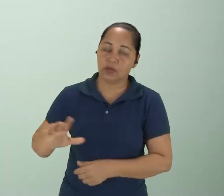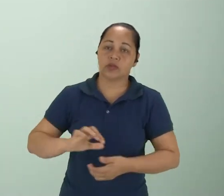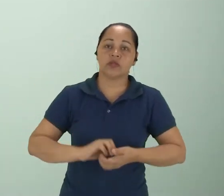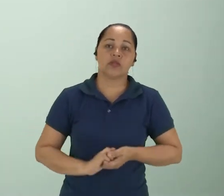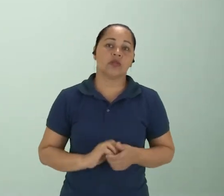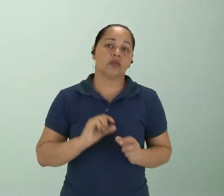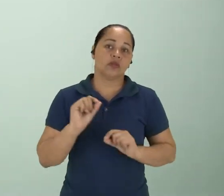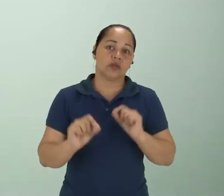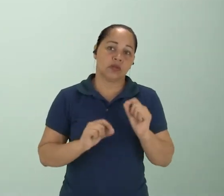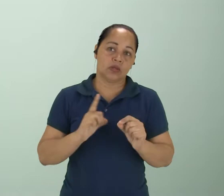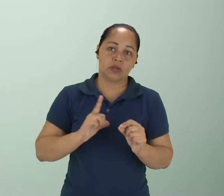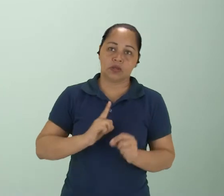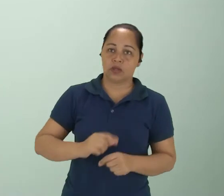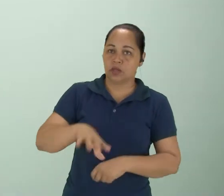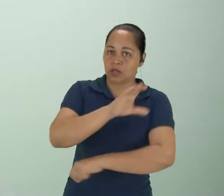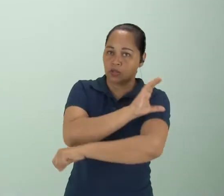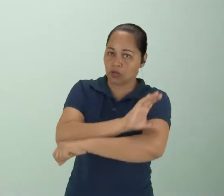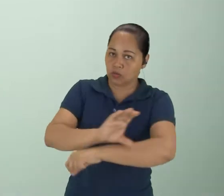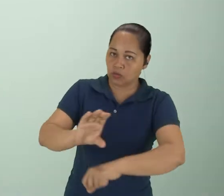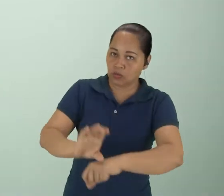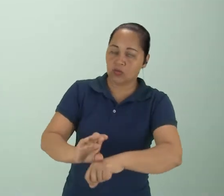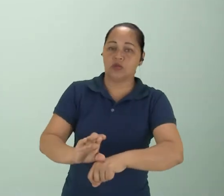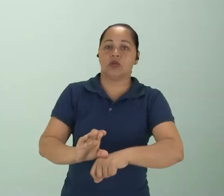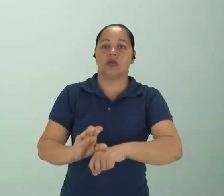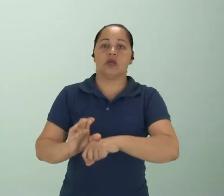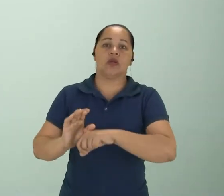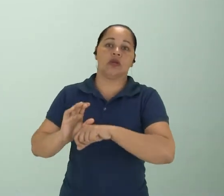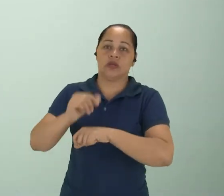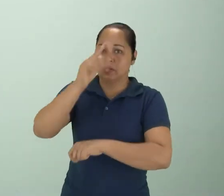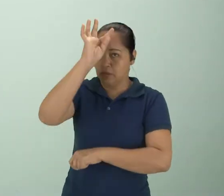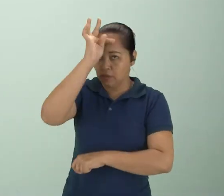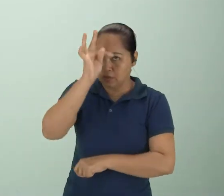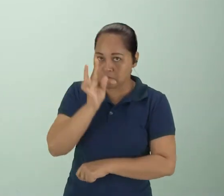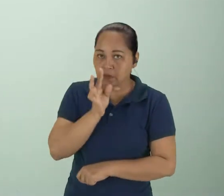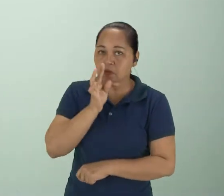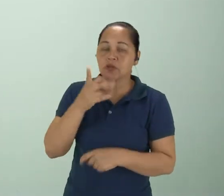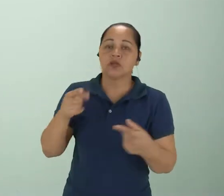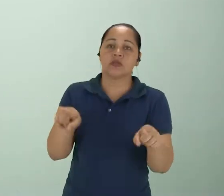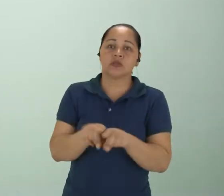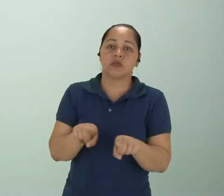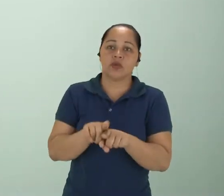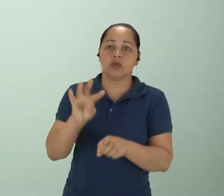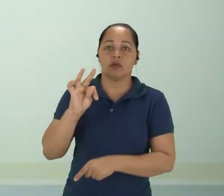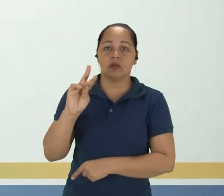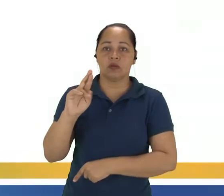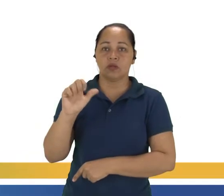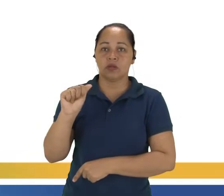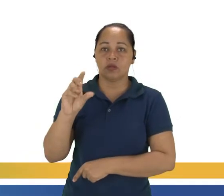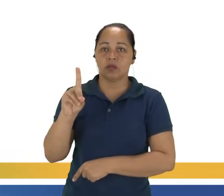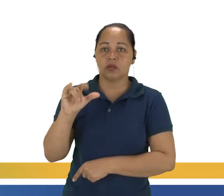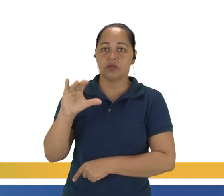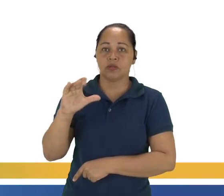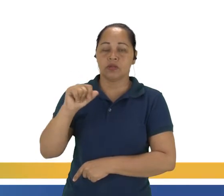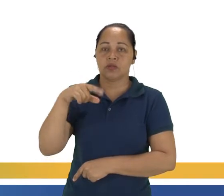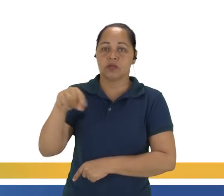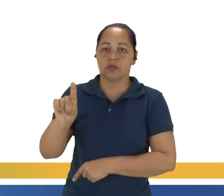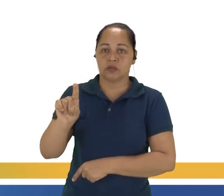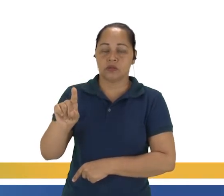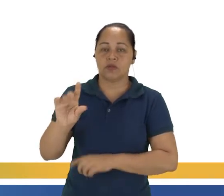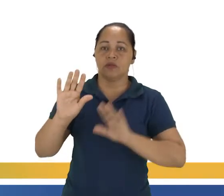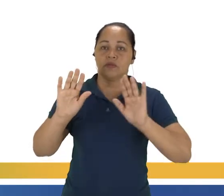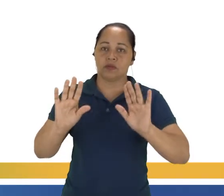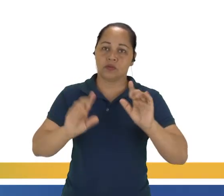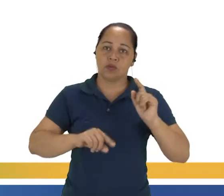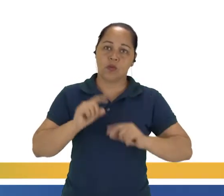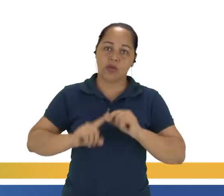se trata de cultura, de tradições, dessas diversidades culturais e até mesmo religiosas. Continuando aí nosso material. Tem